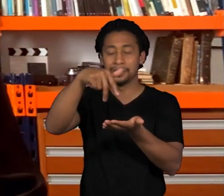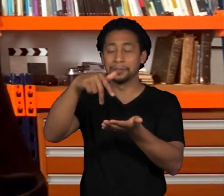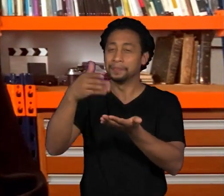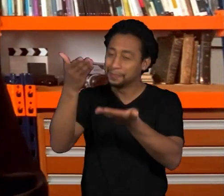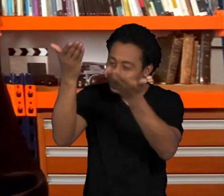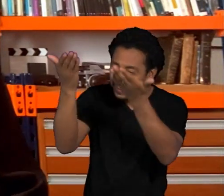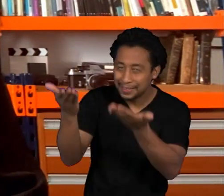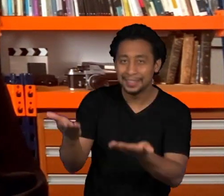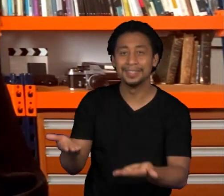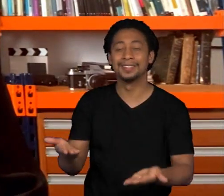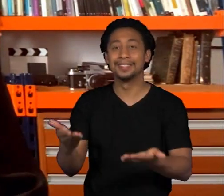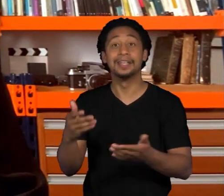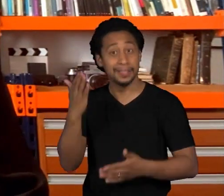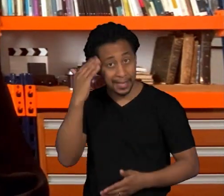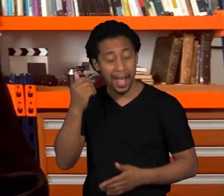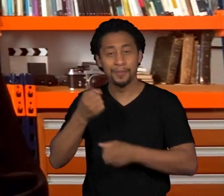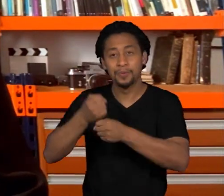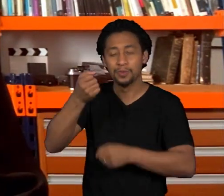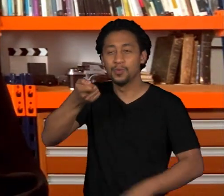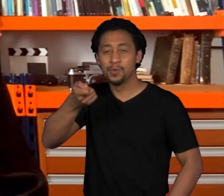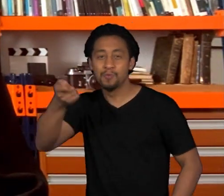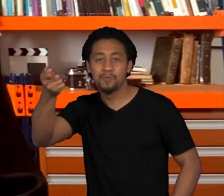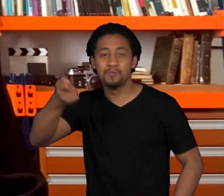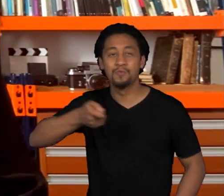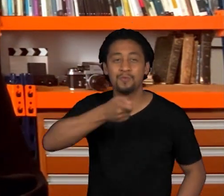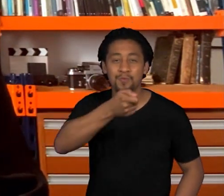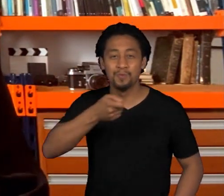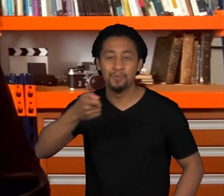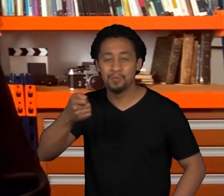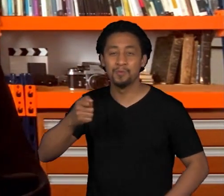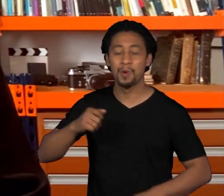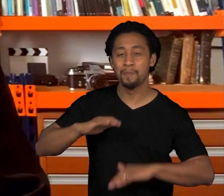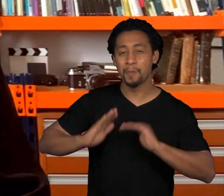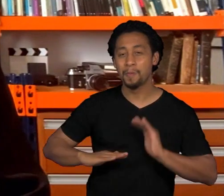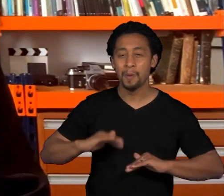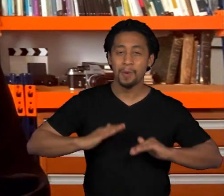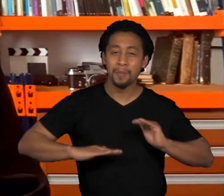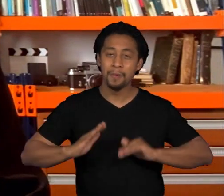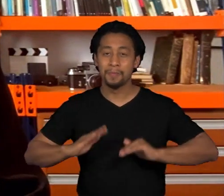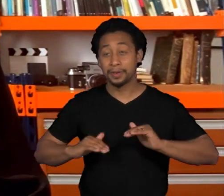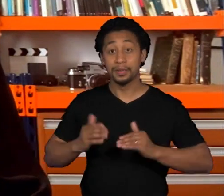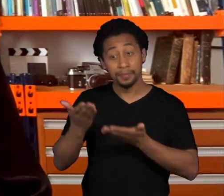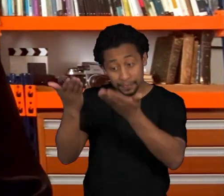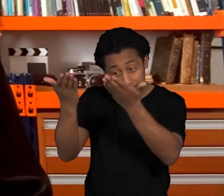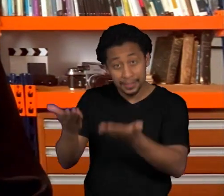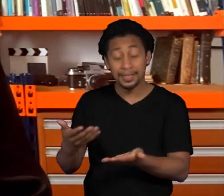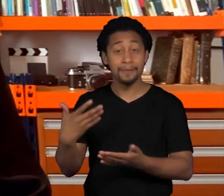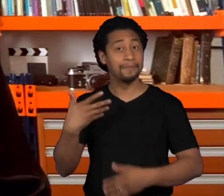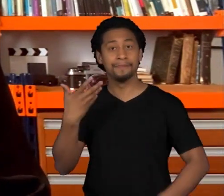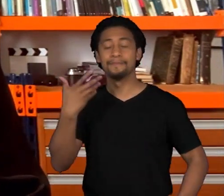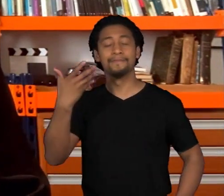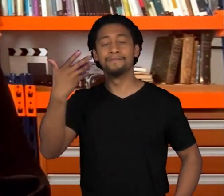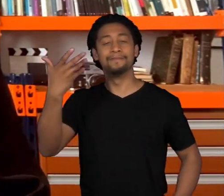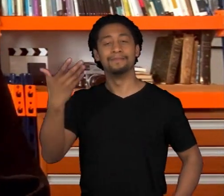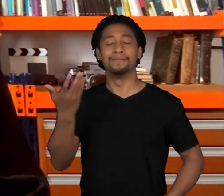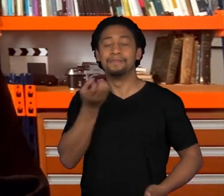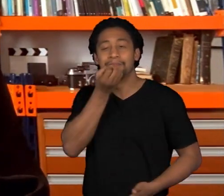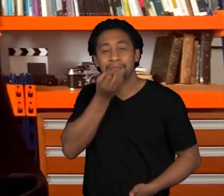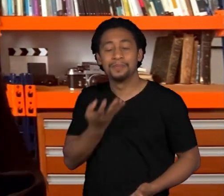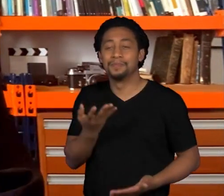do frevo naturalmente Antônio Cantador Antônio síntese